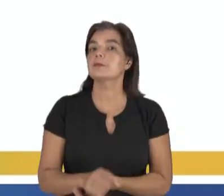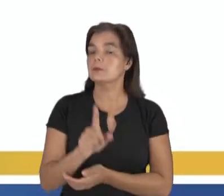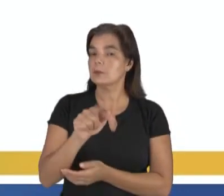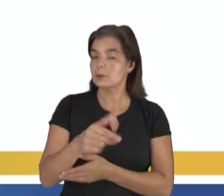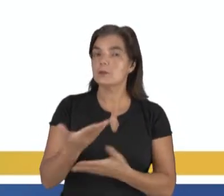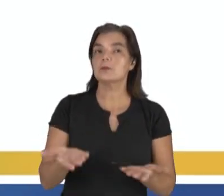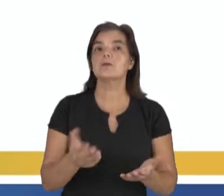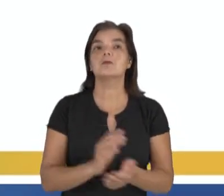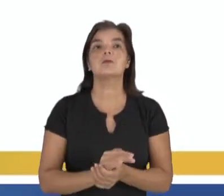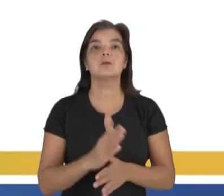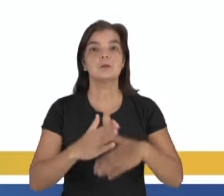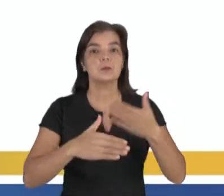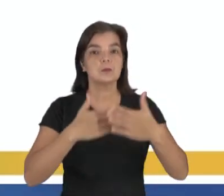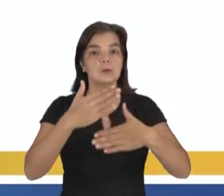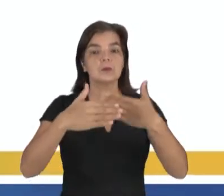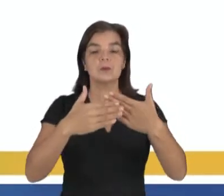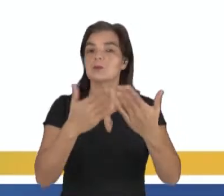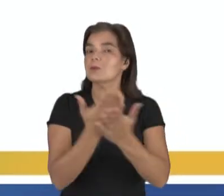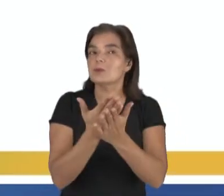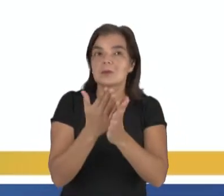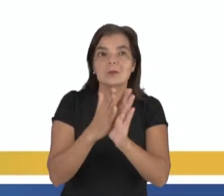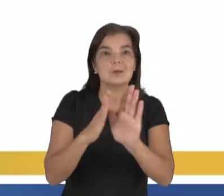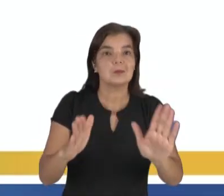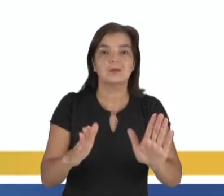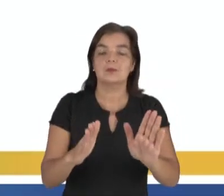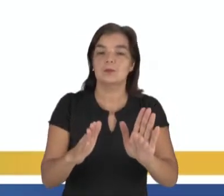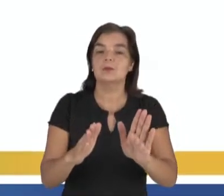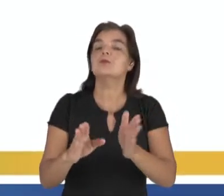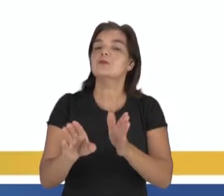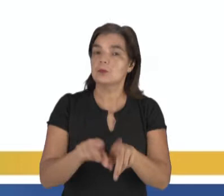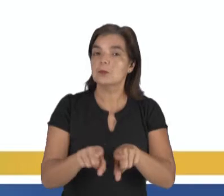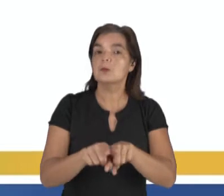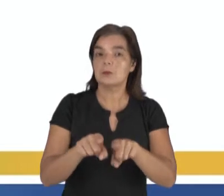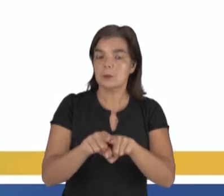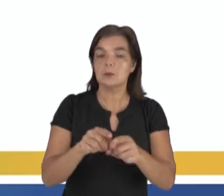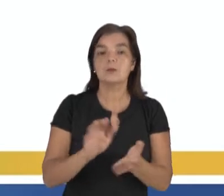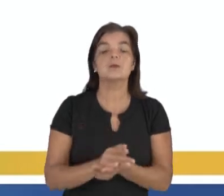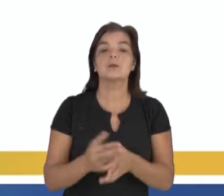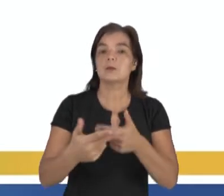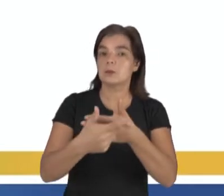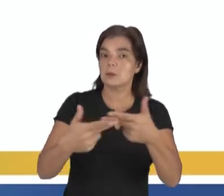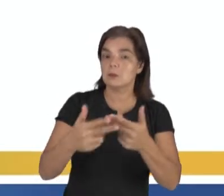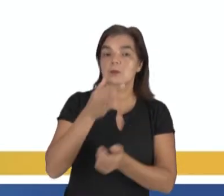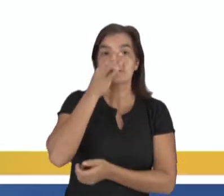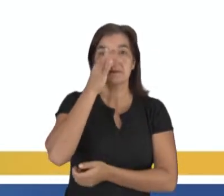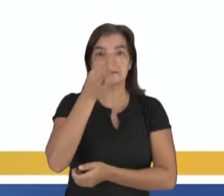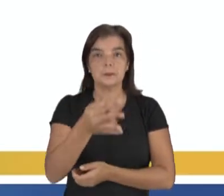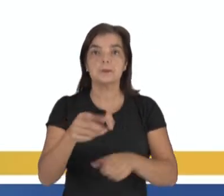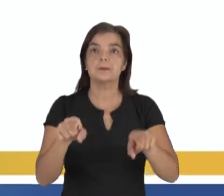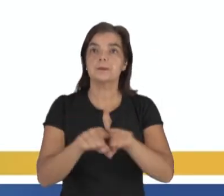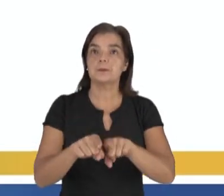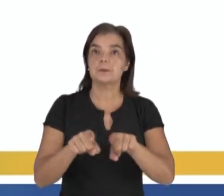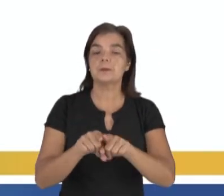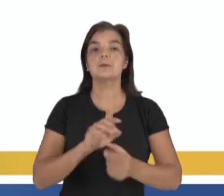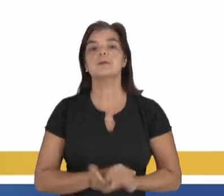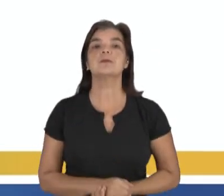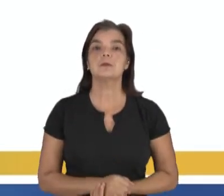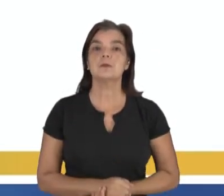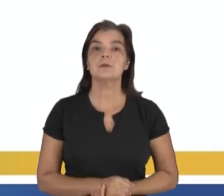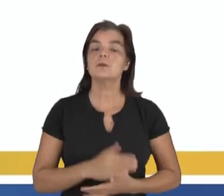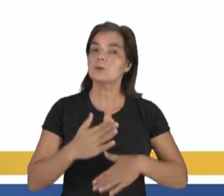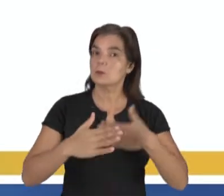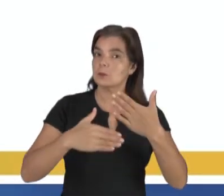gerações. É o desenvolvimento que não esgota os recursos para o futuro. Então, de uma forma geral,